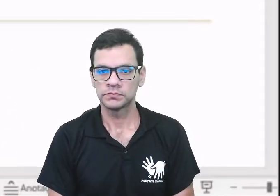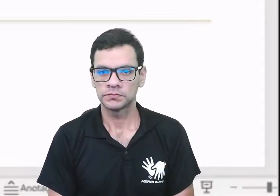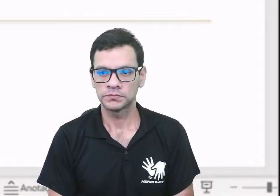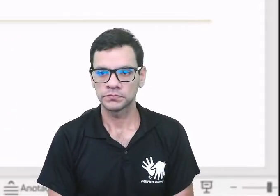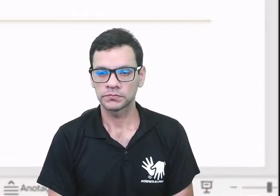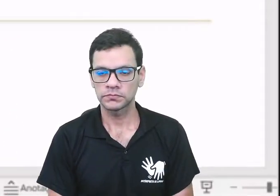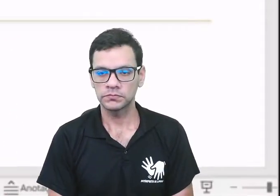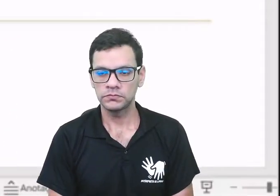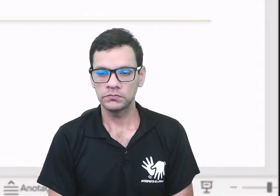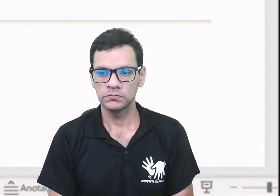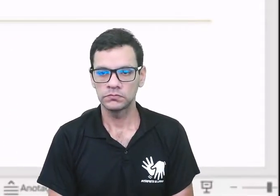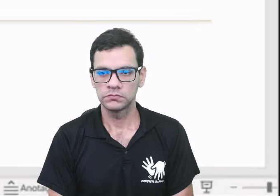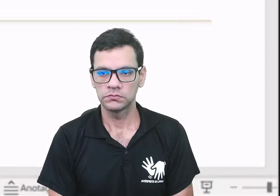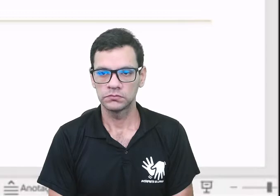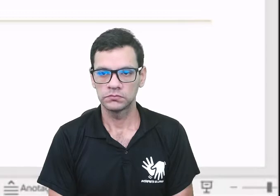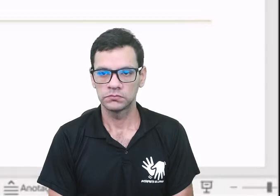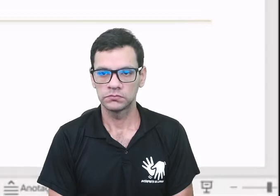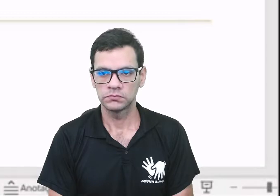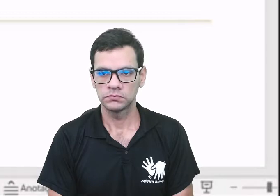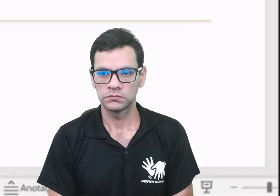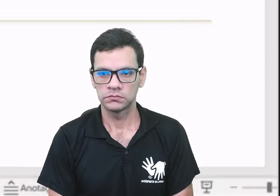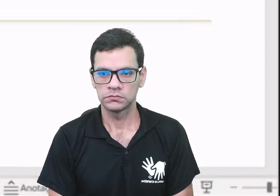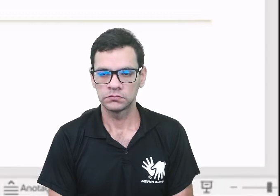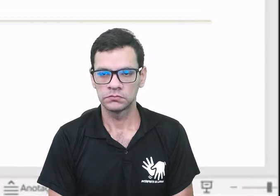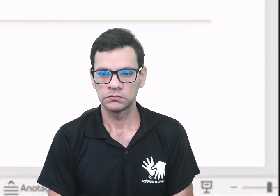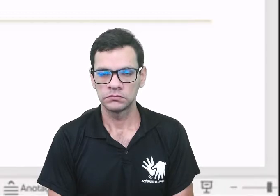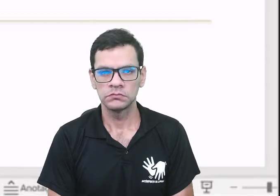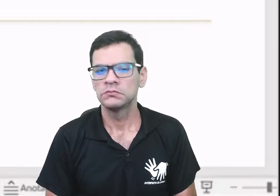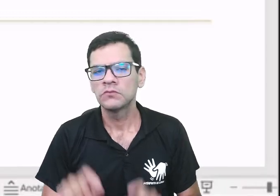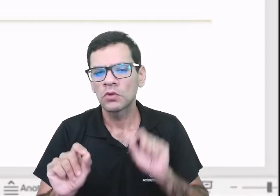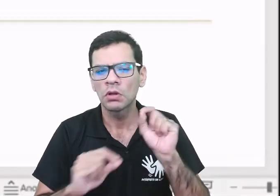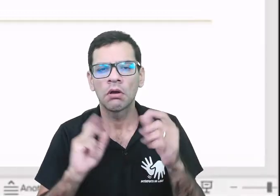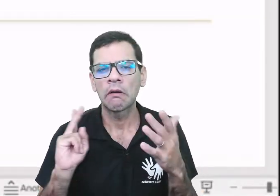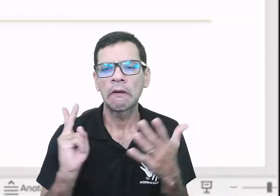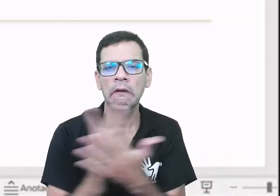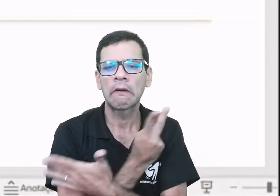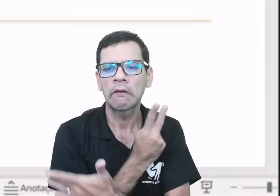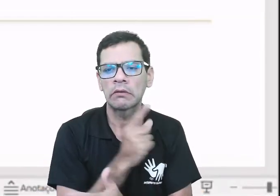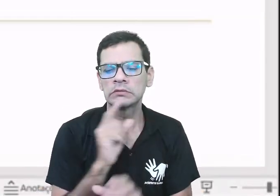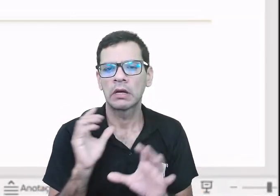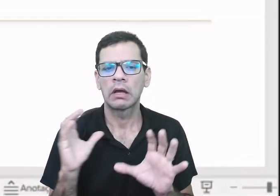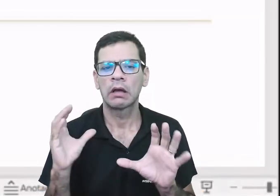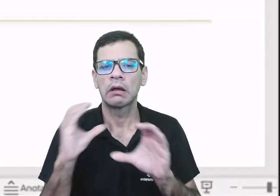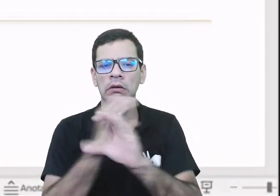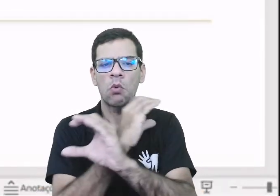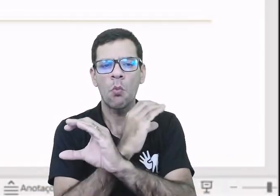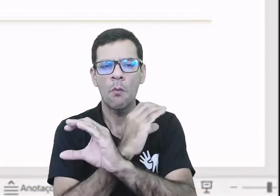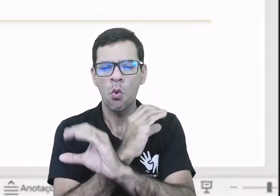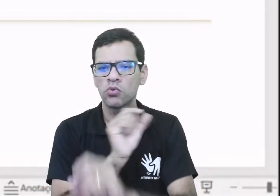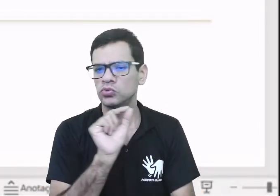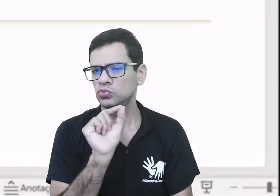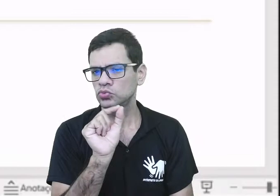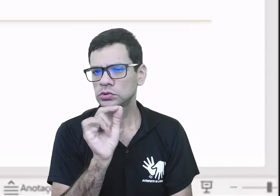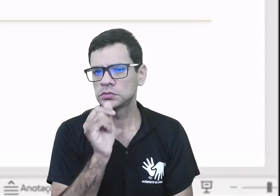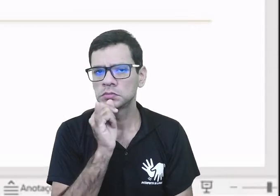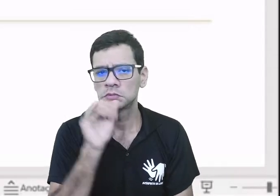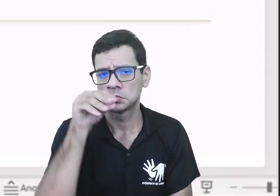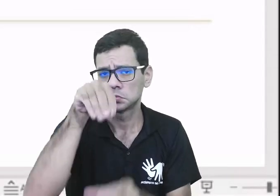né, O11. E o que acontece com o composto covalente? Quando ele está em água, ele